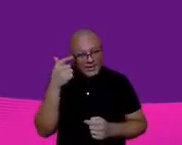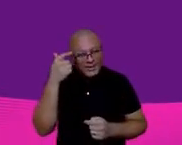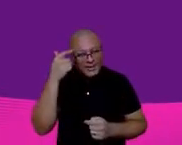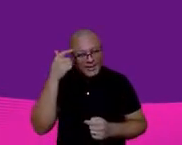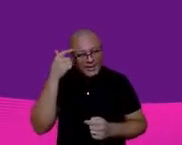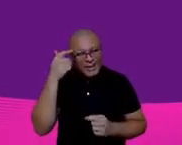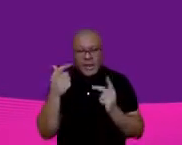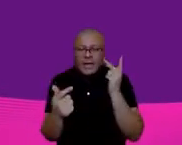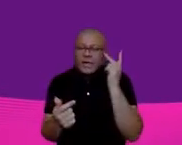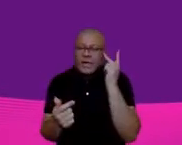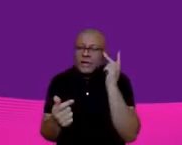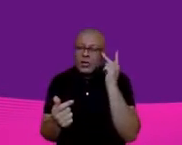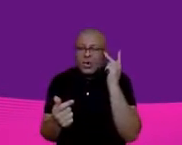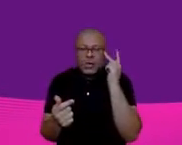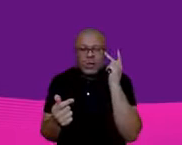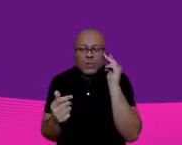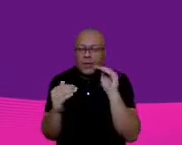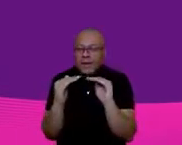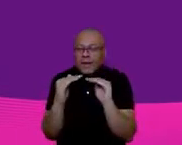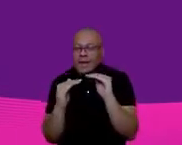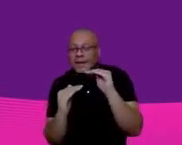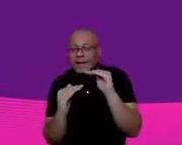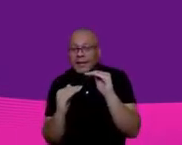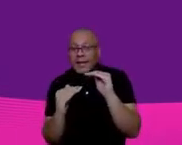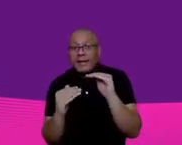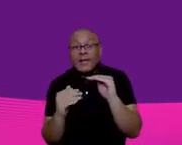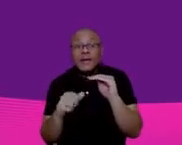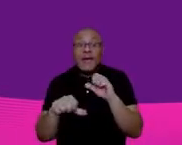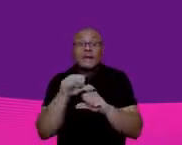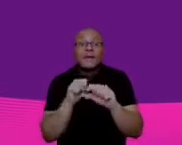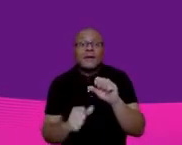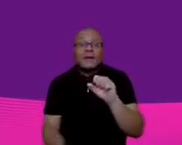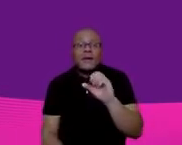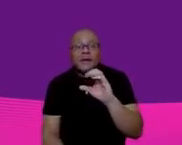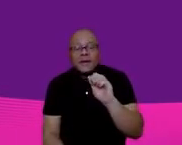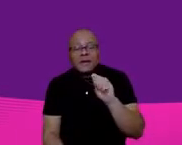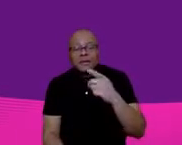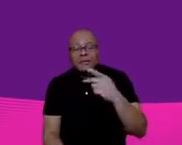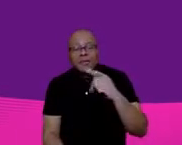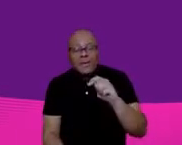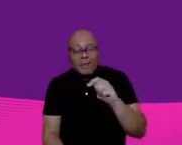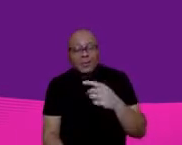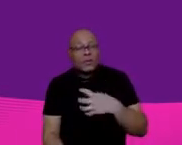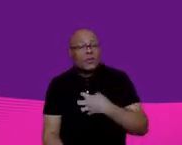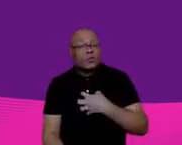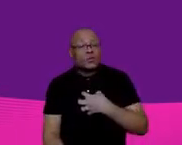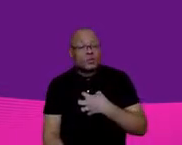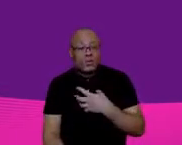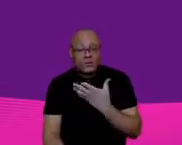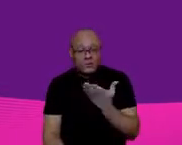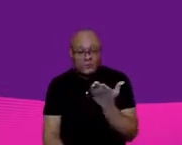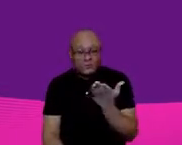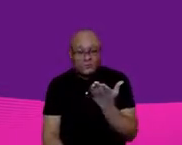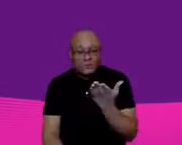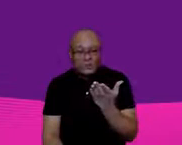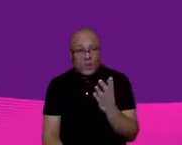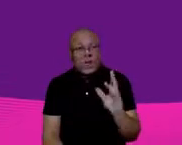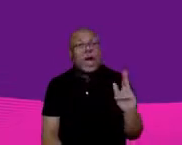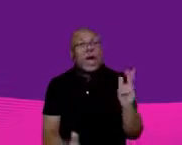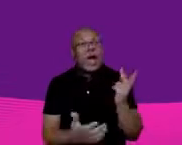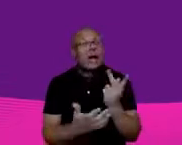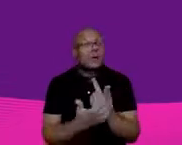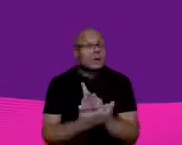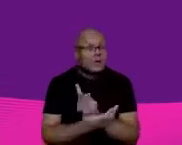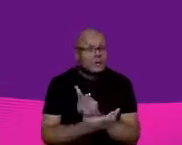a inversão do cap. Então, estou aqui nesta posição. Quando isso acontece,